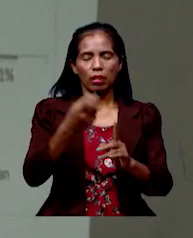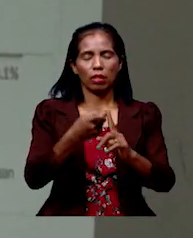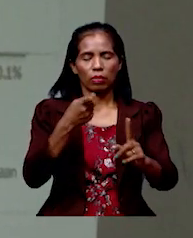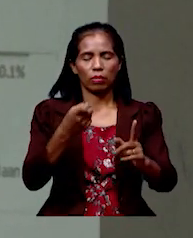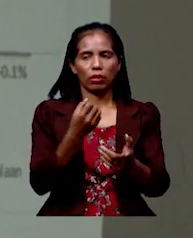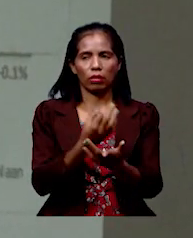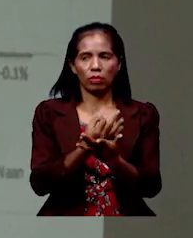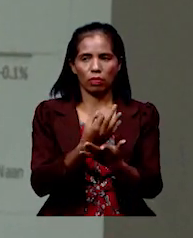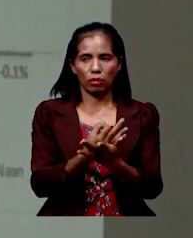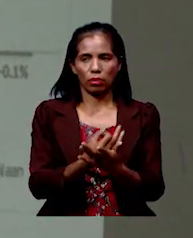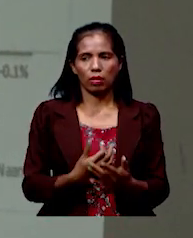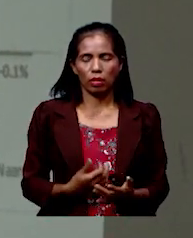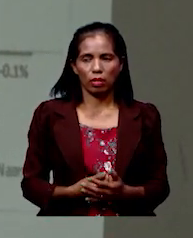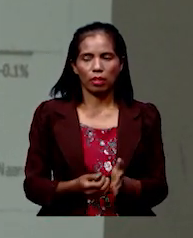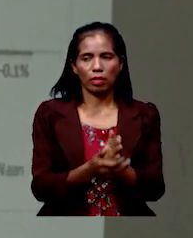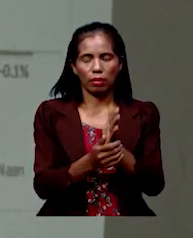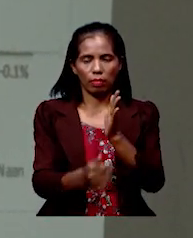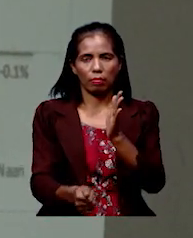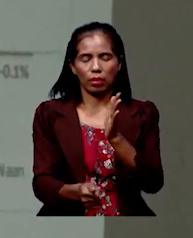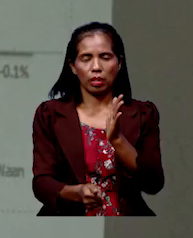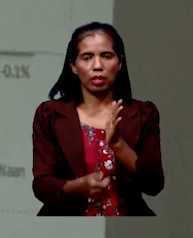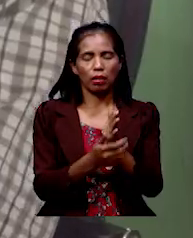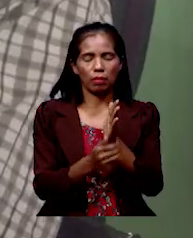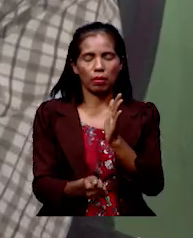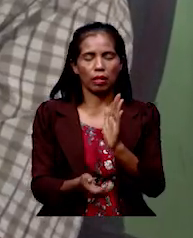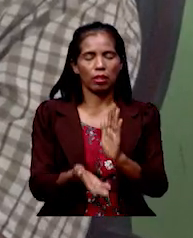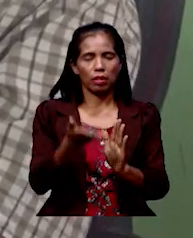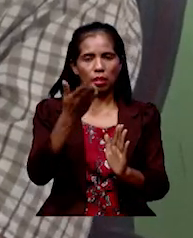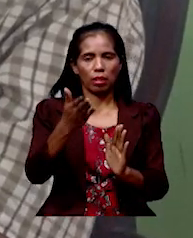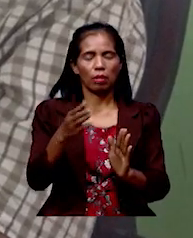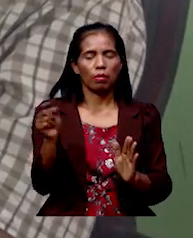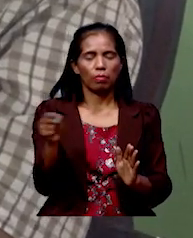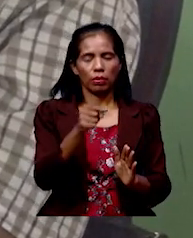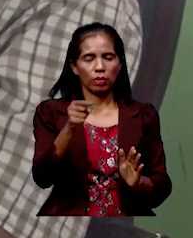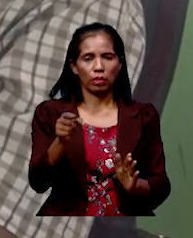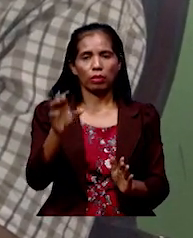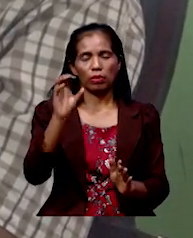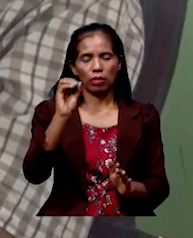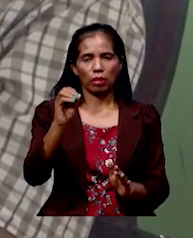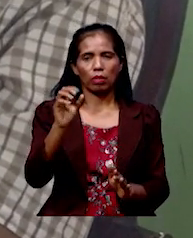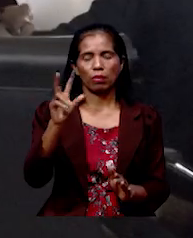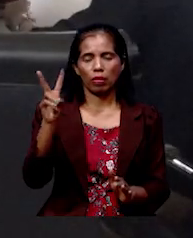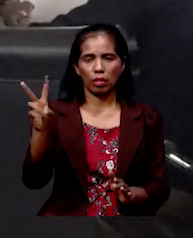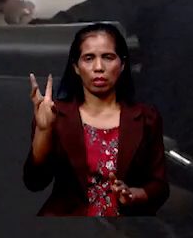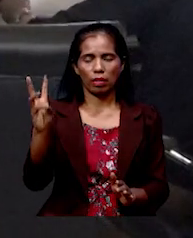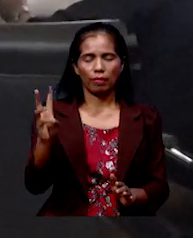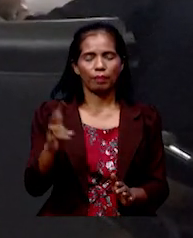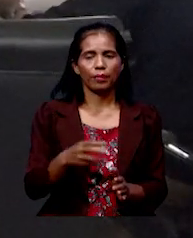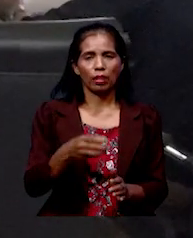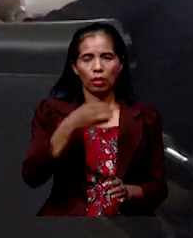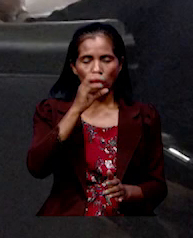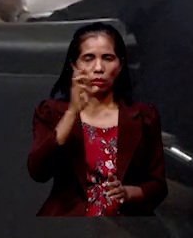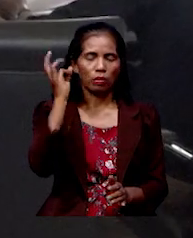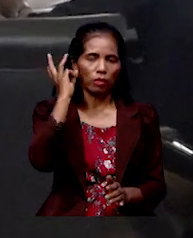custo fornecimento, mina no bokur, nebe saeba por cento zero ponto nen. Alcohol ou tabaco saeba por cento